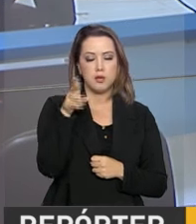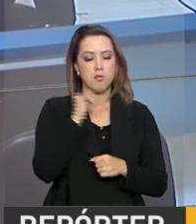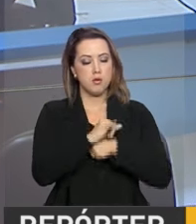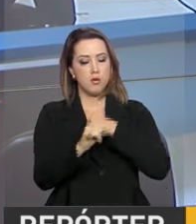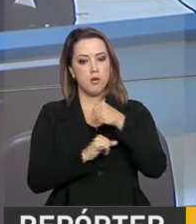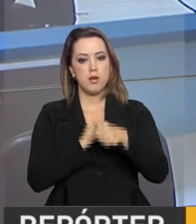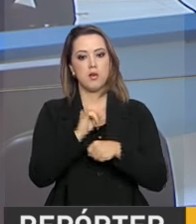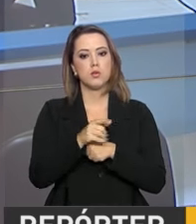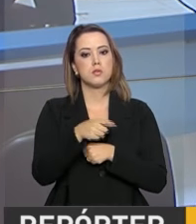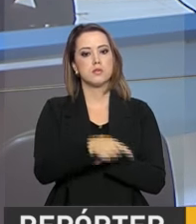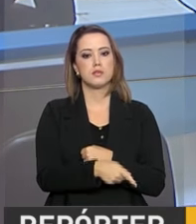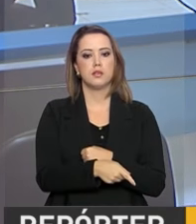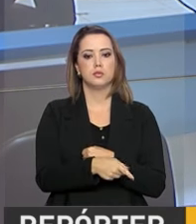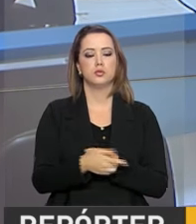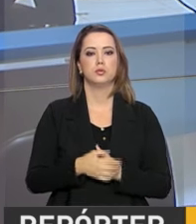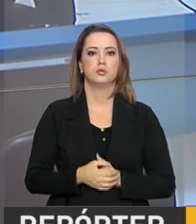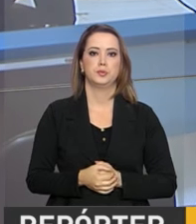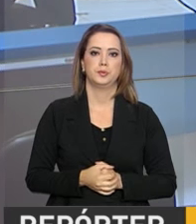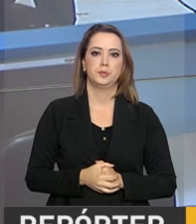acessar o site